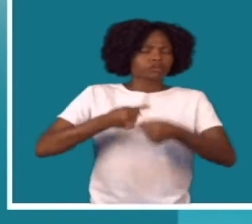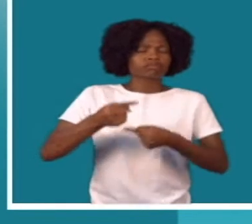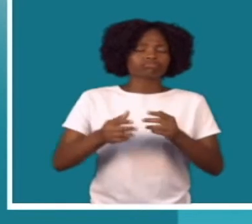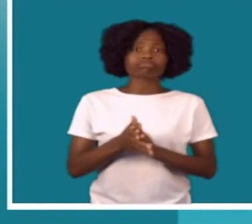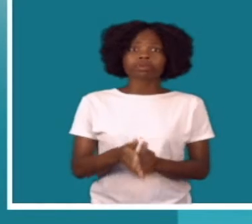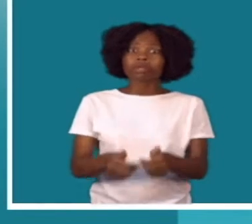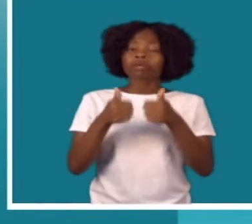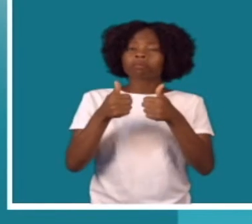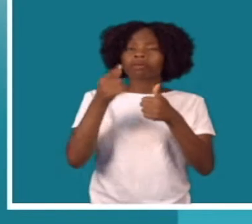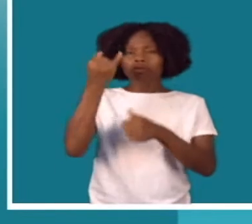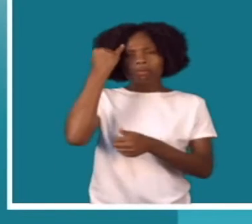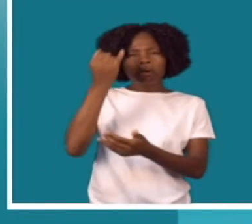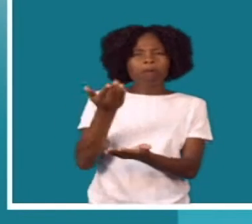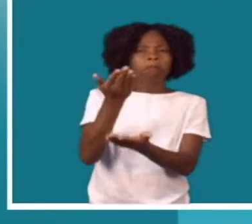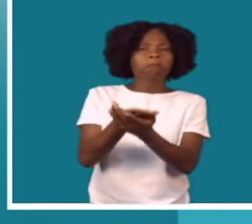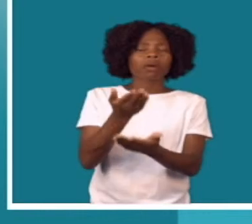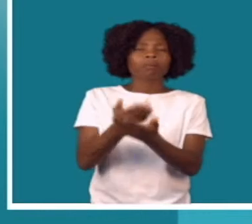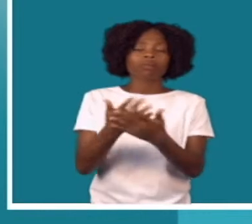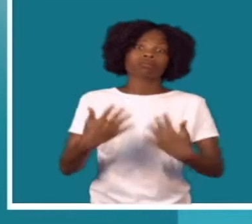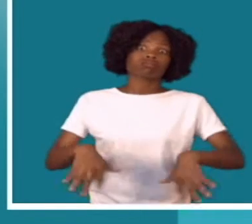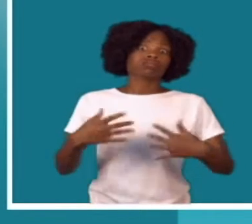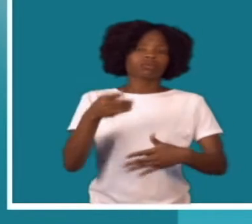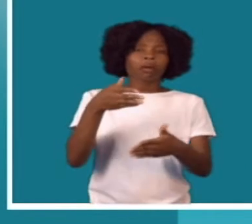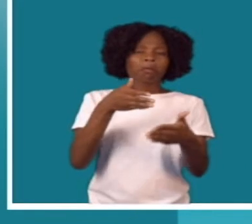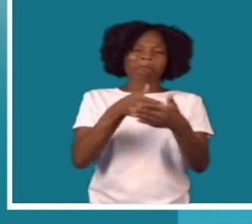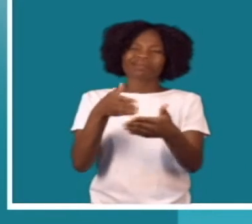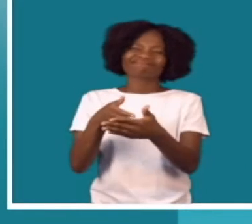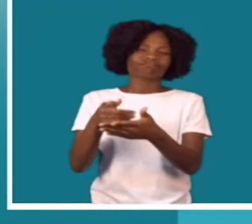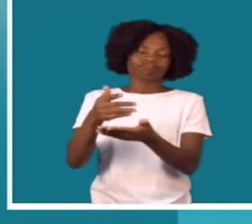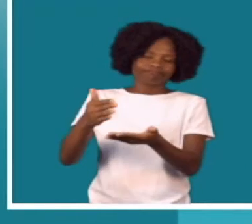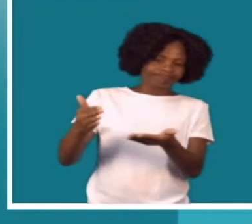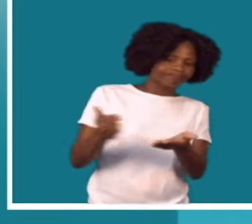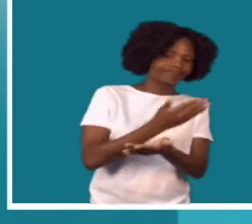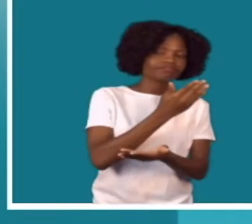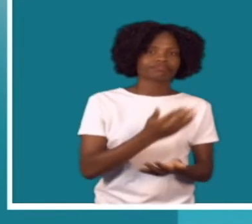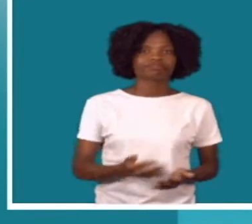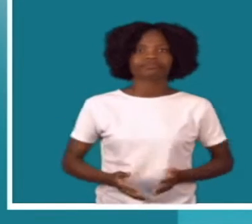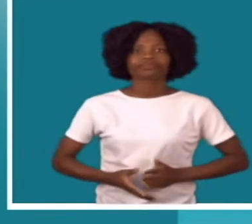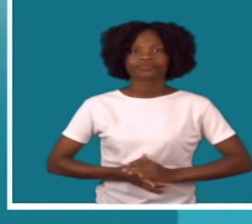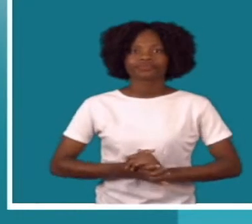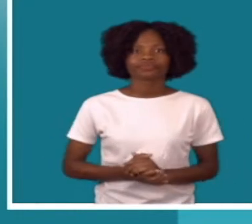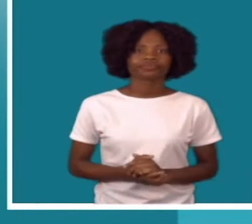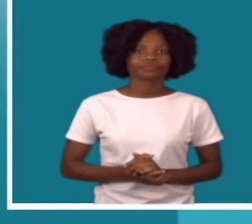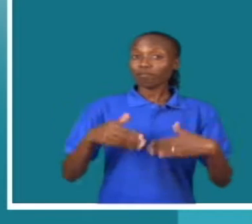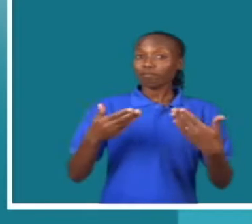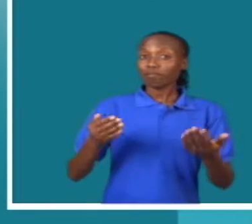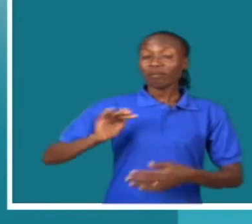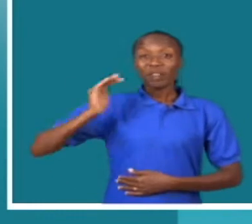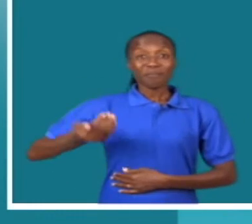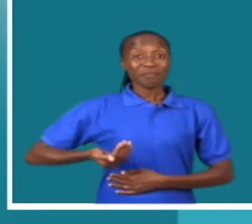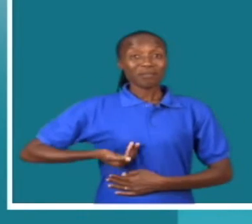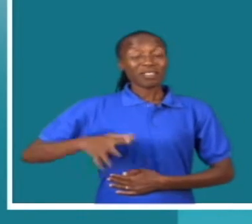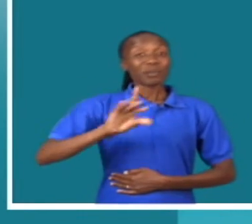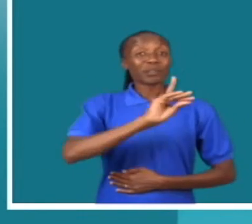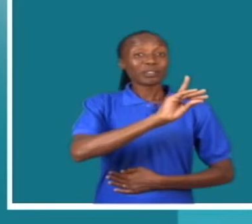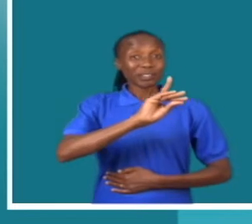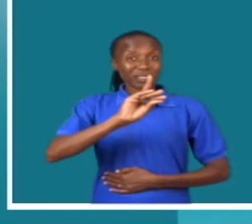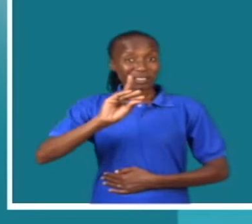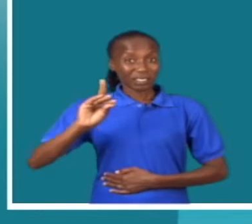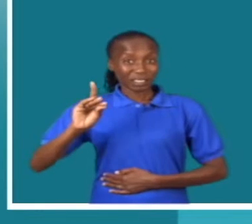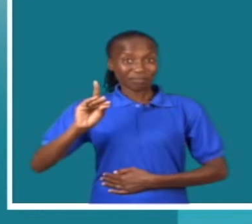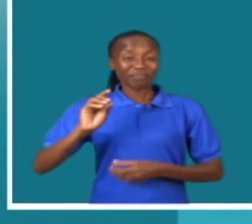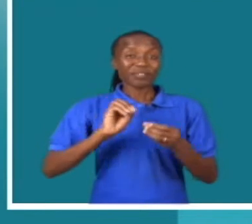uma boa alternativa para as mesmas ultrapassarem as diversas barreiras que enfrentam. A mulher com deficiência